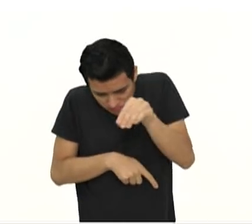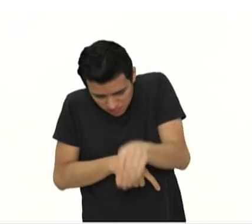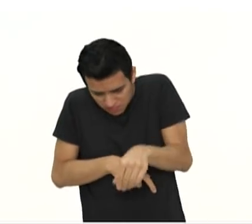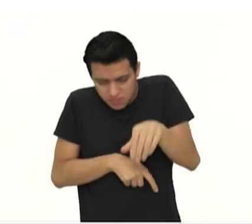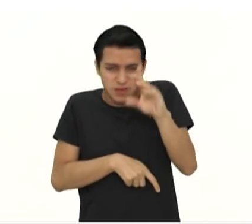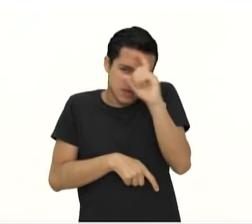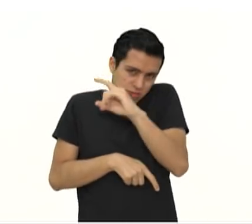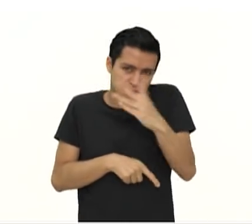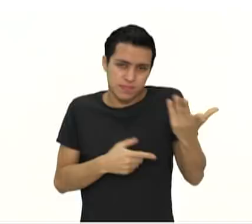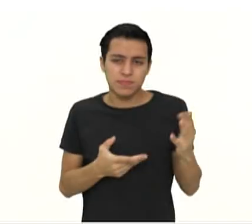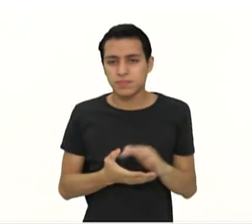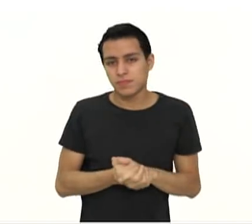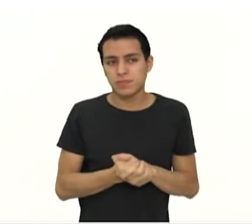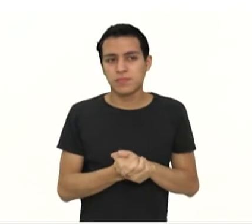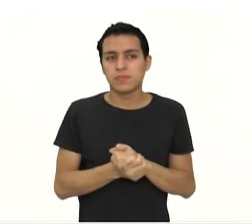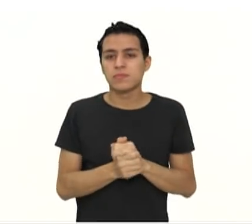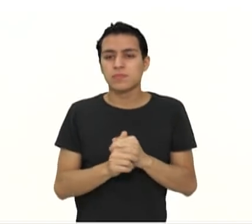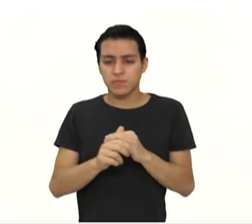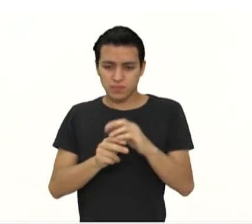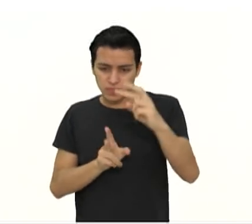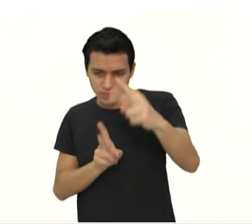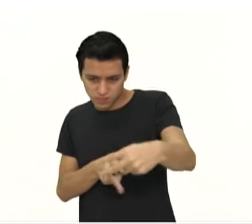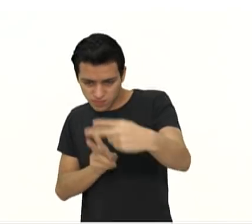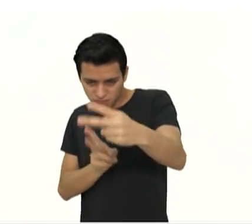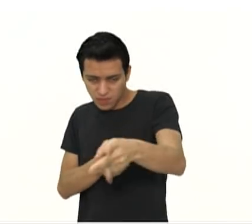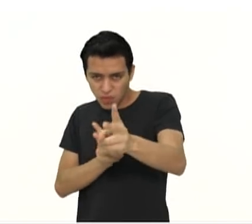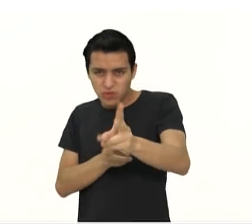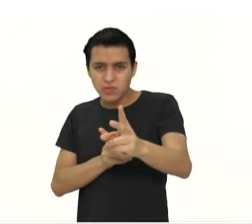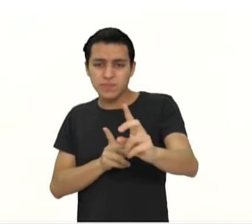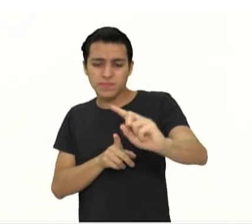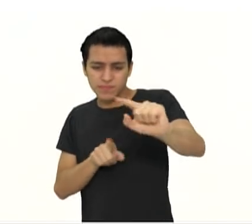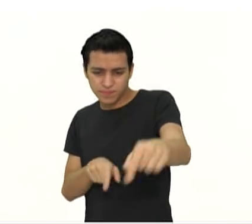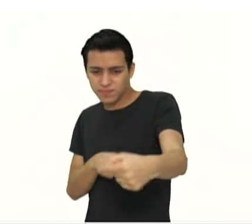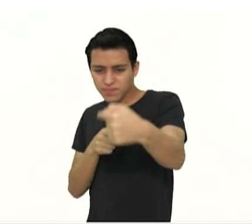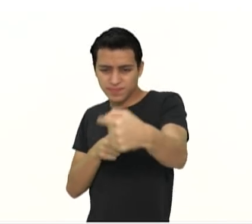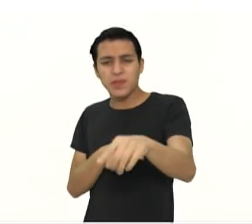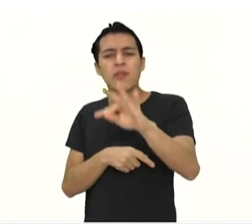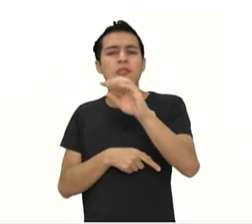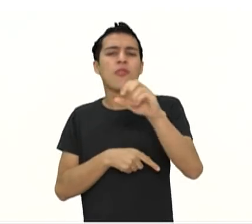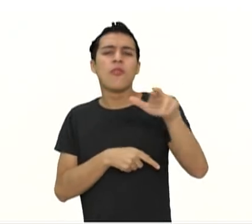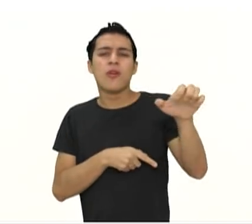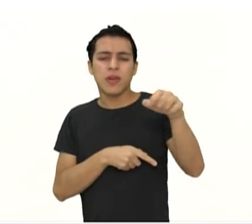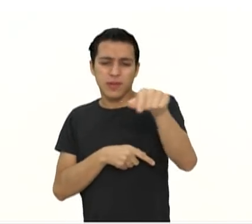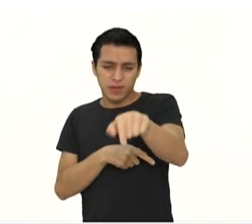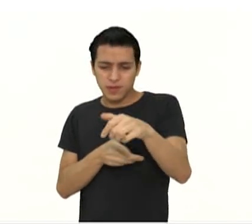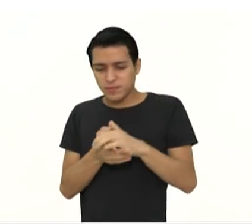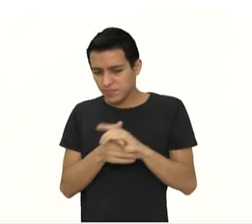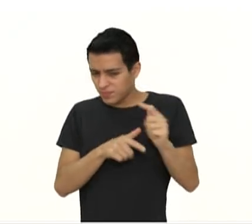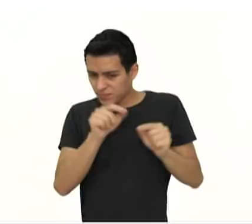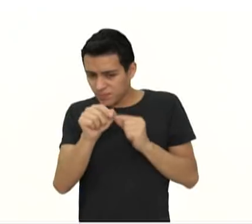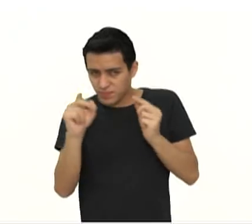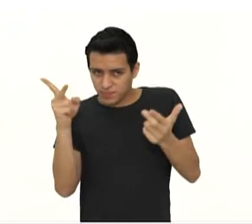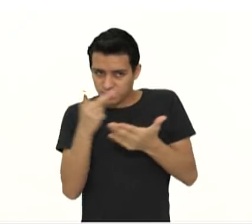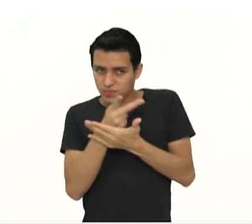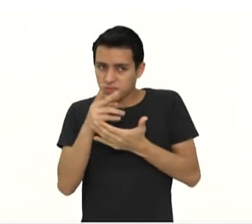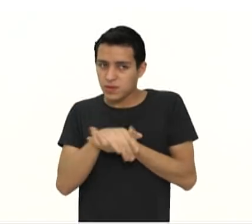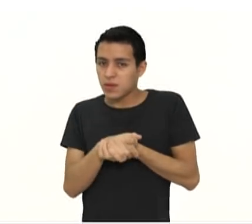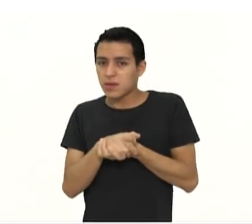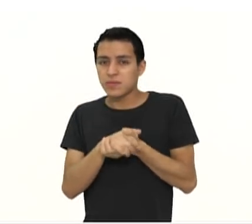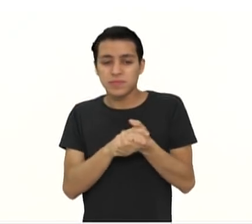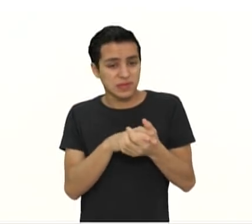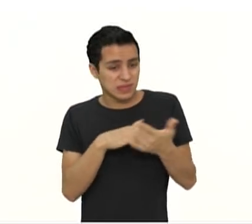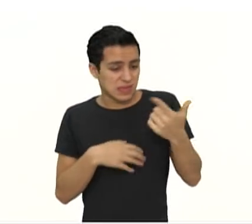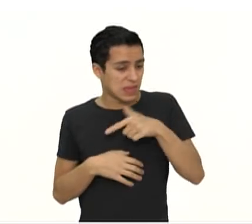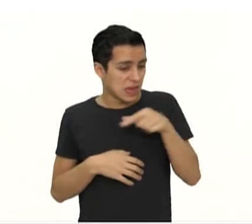mais difícil. Então ele continua em xeque. A torre dando xeque lá no rei. O que aconteceu? O